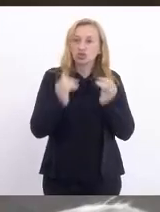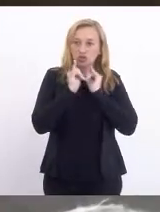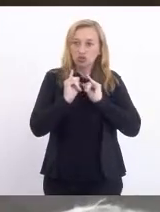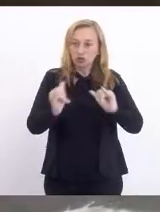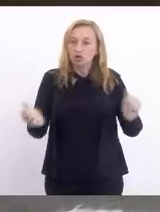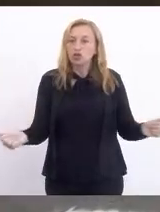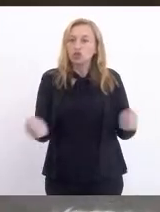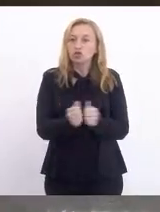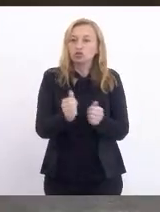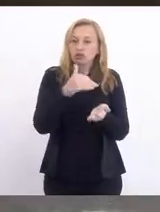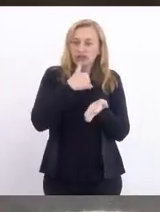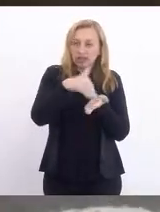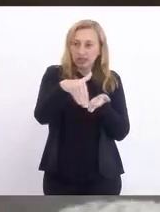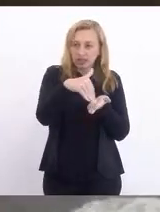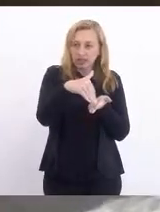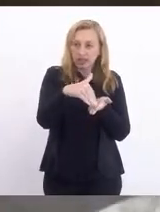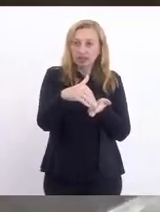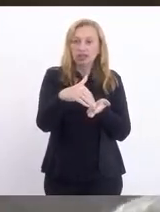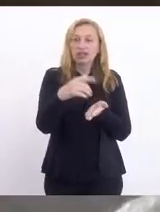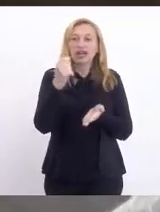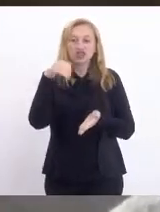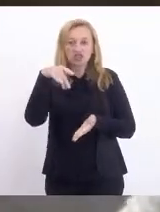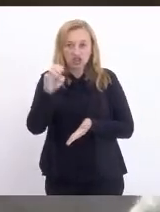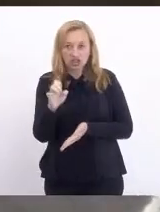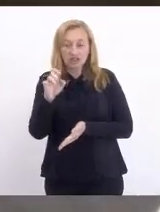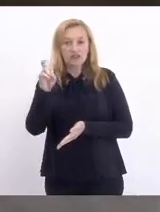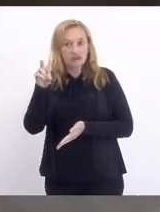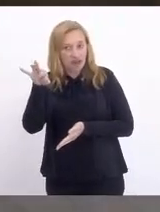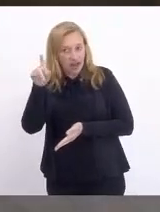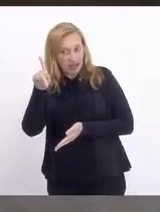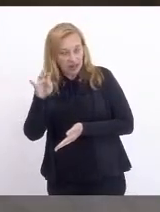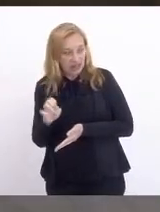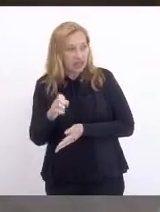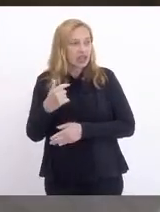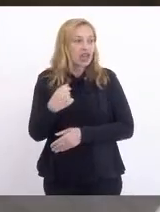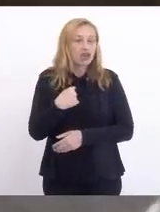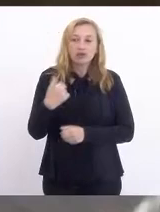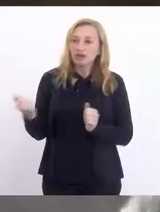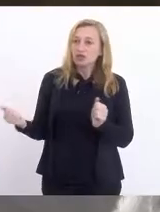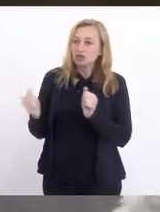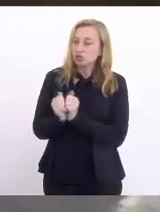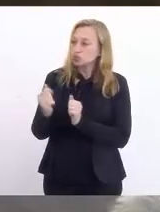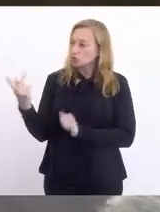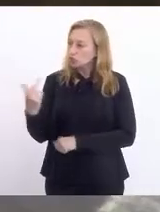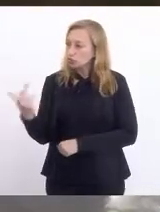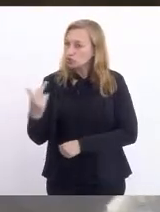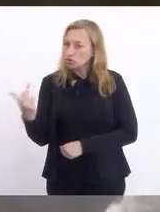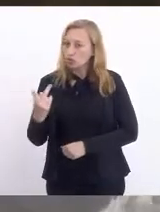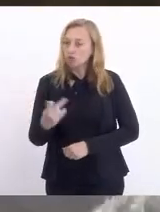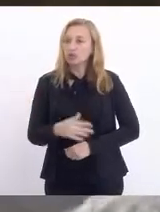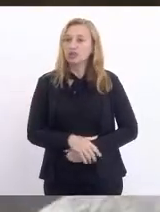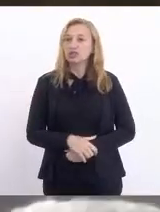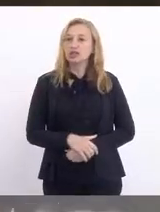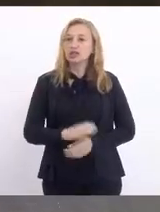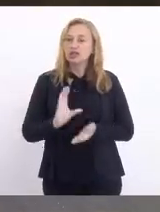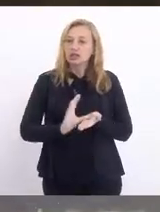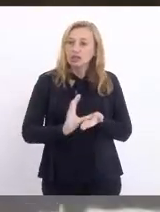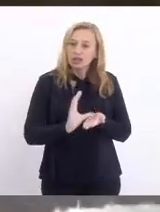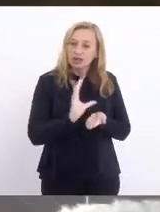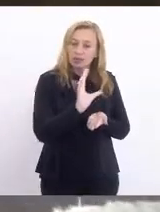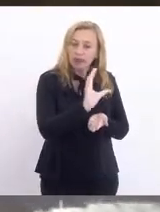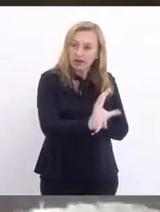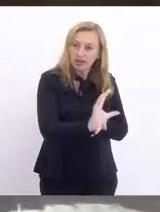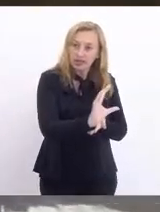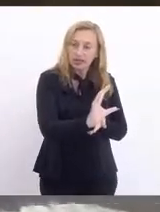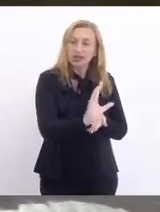junto com secretário Alexandre Valle Eu estava do lado deles bois que repassará